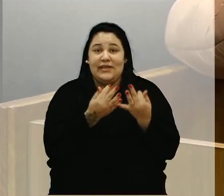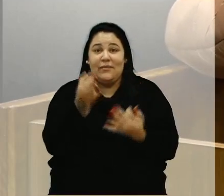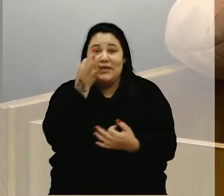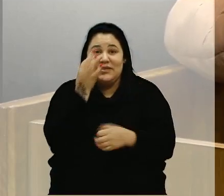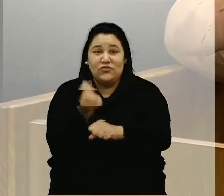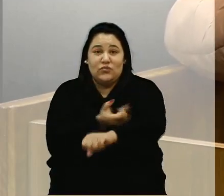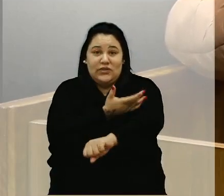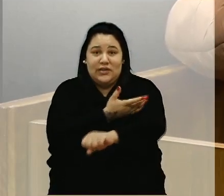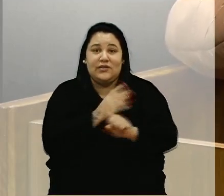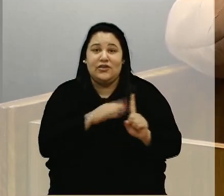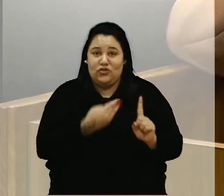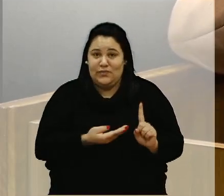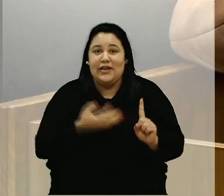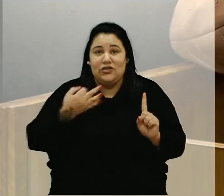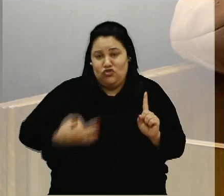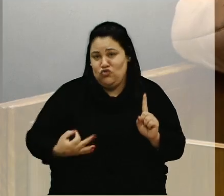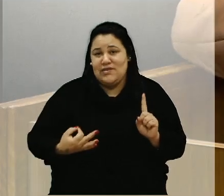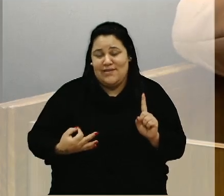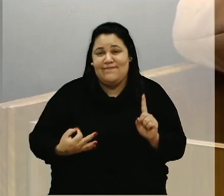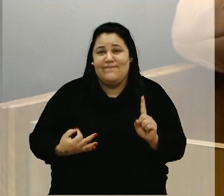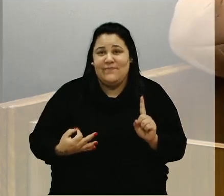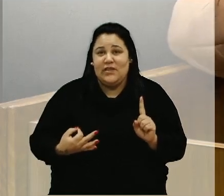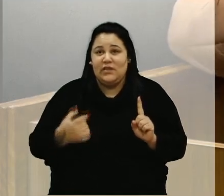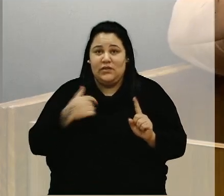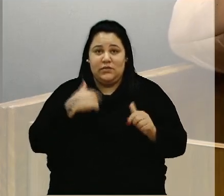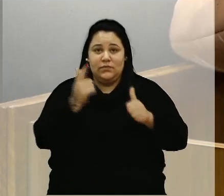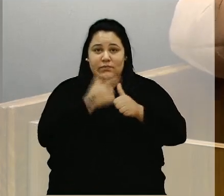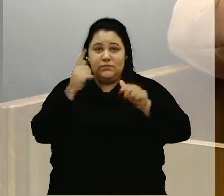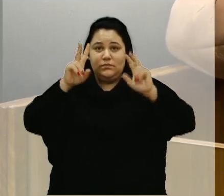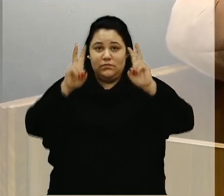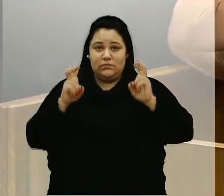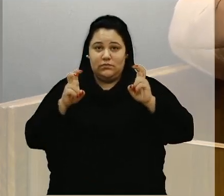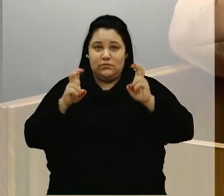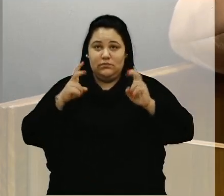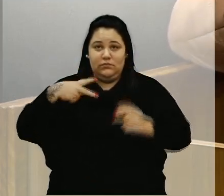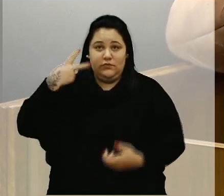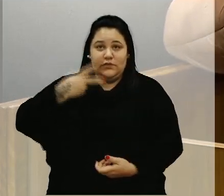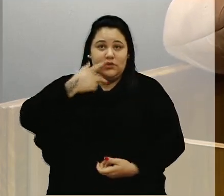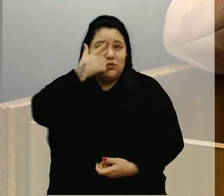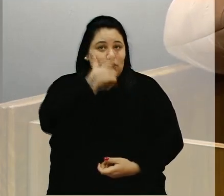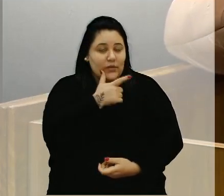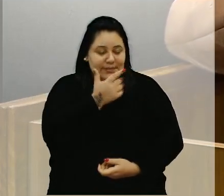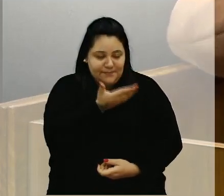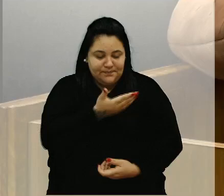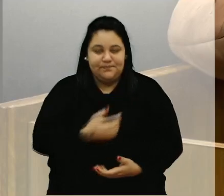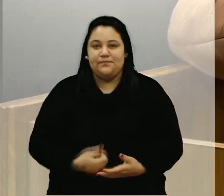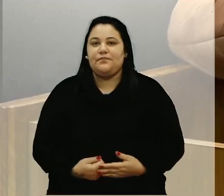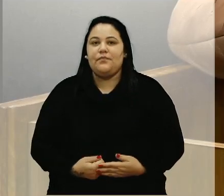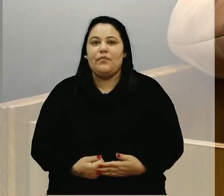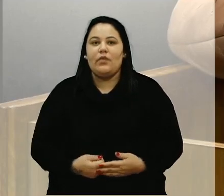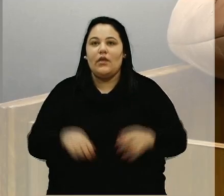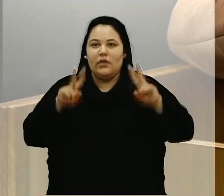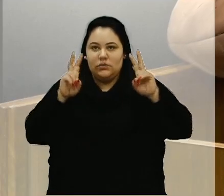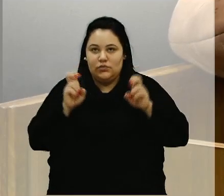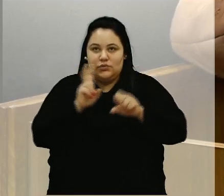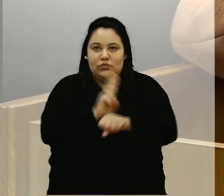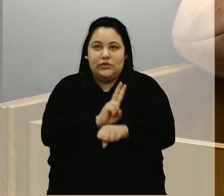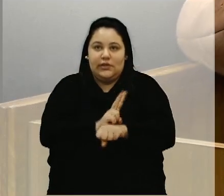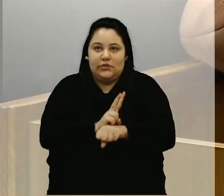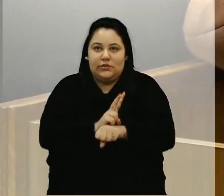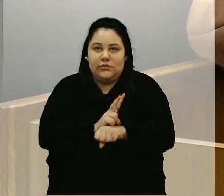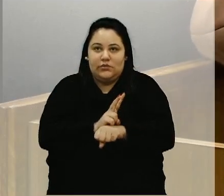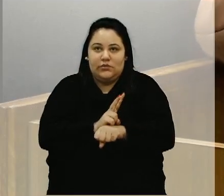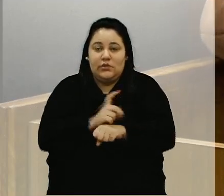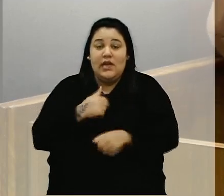a homenagem justa. Então, esse é o meu primeiro assunto, Lucas, vereador Lucas, desculpa, é sobre esse cuidado. E eu sei que não é